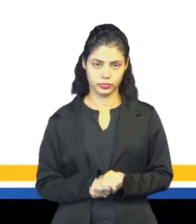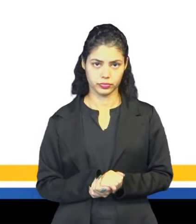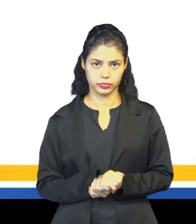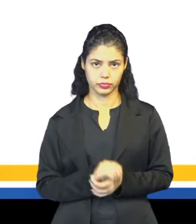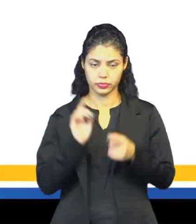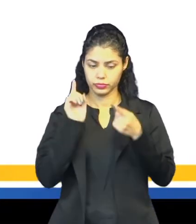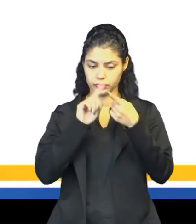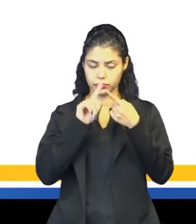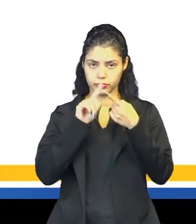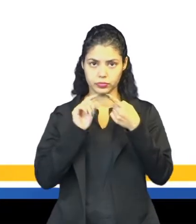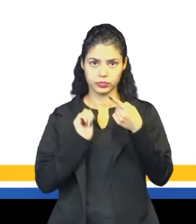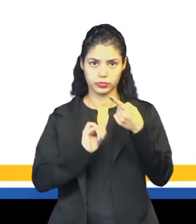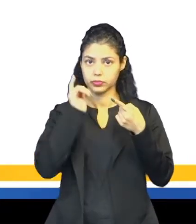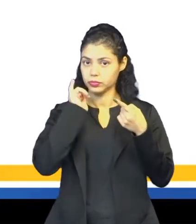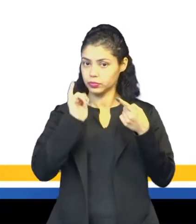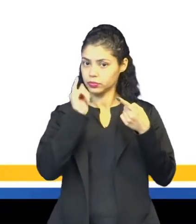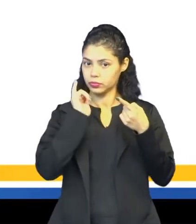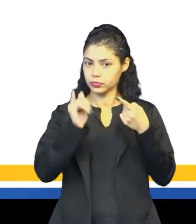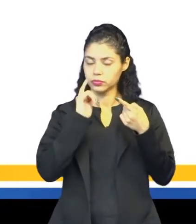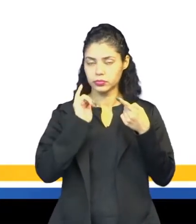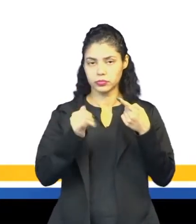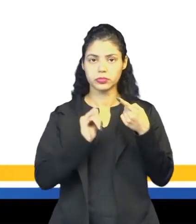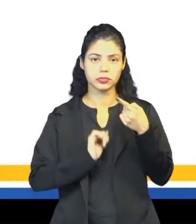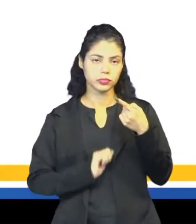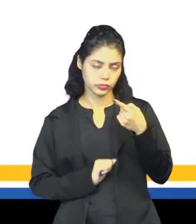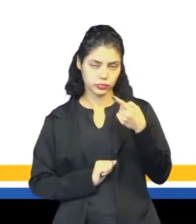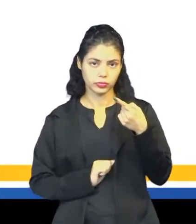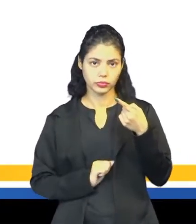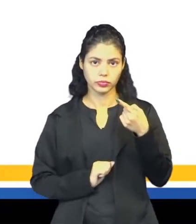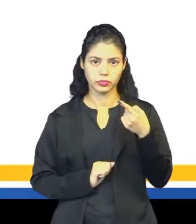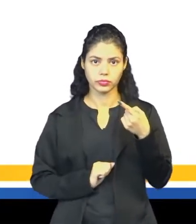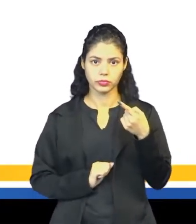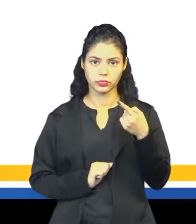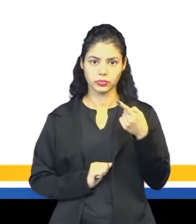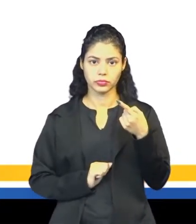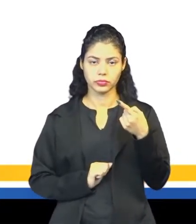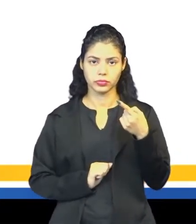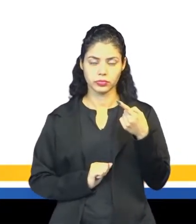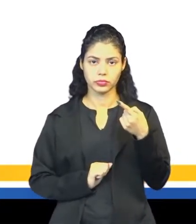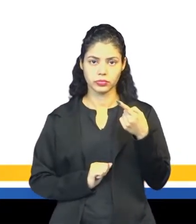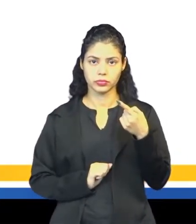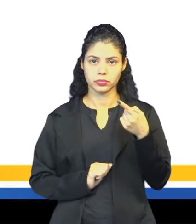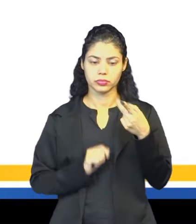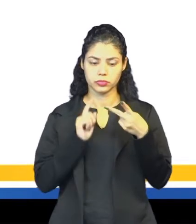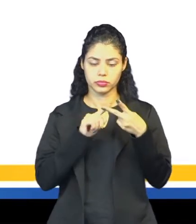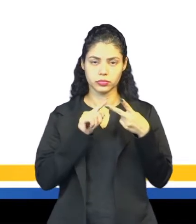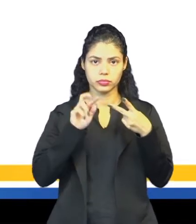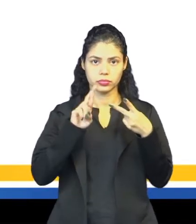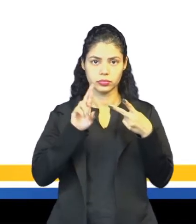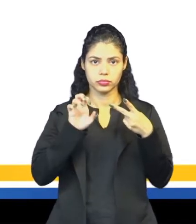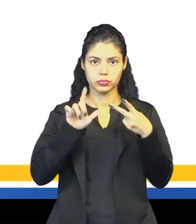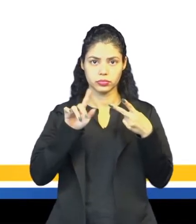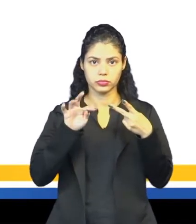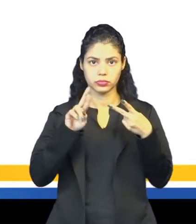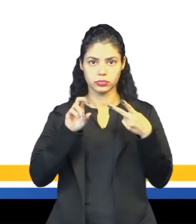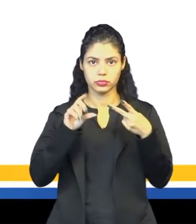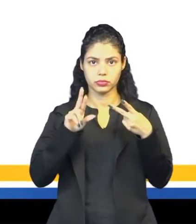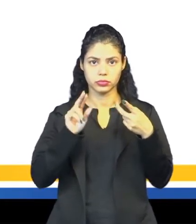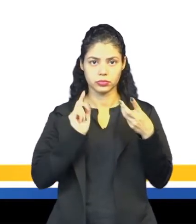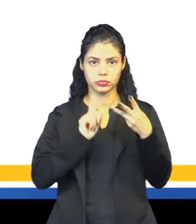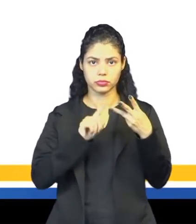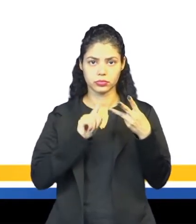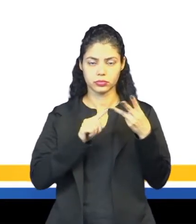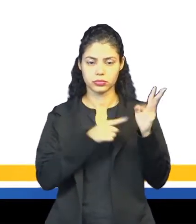Exemplos, ó. O primeiro é narrar. Vamos ver tipo de texto narrar, outros podem ser relatar. Também temos